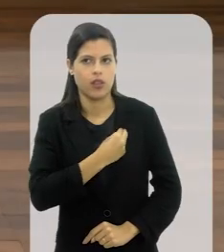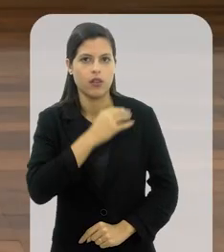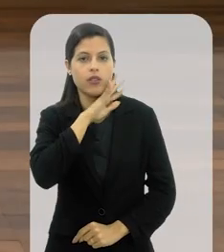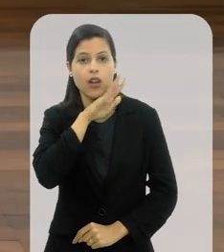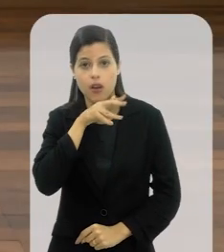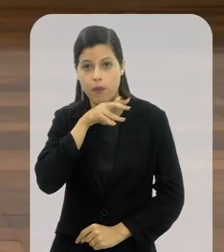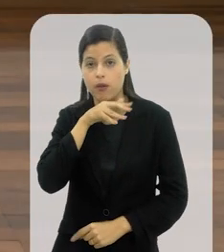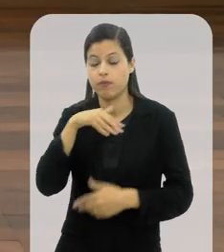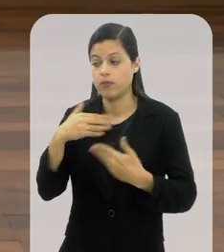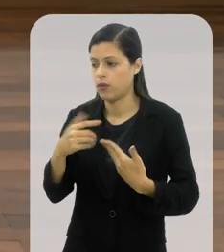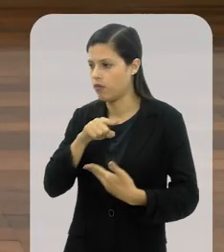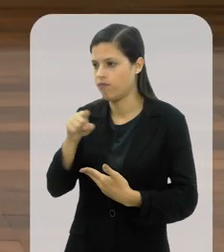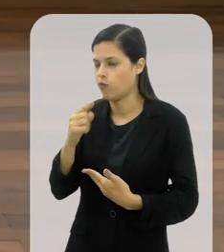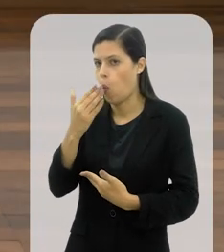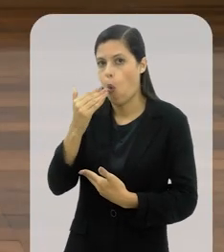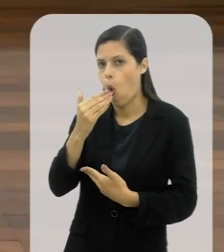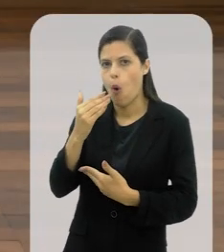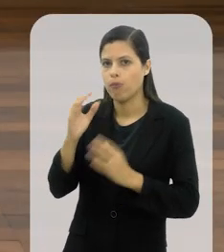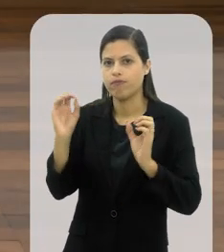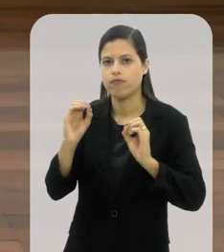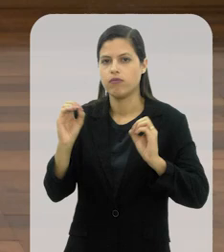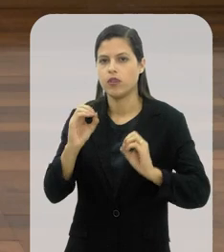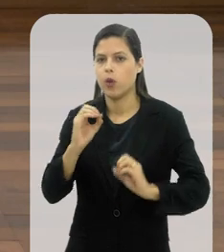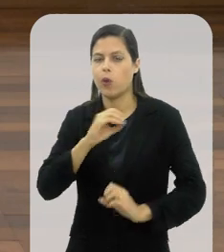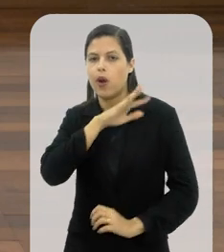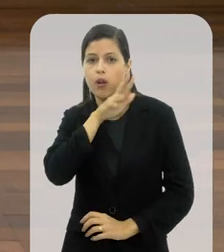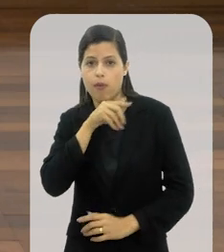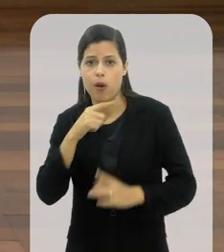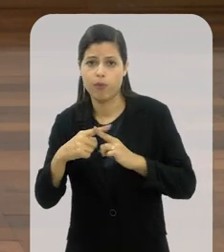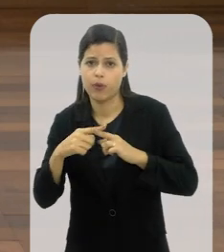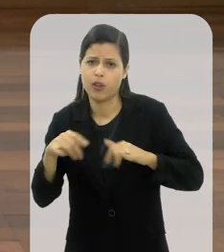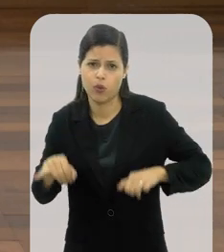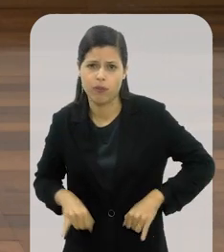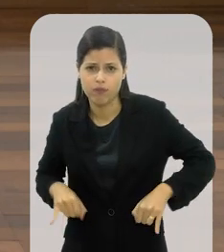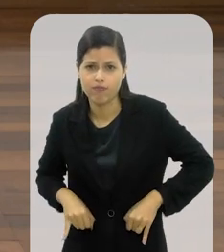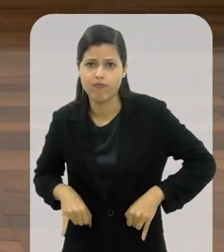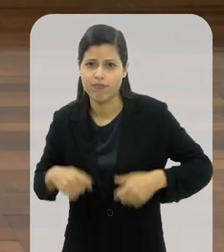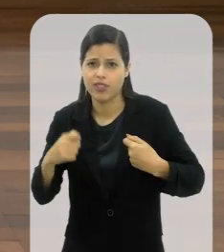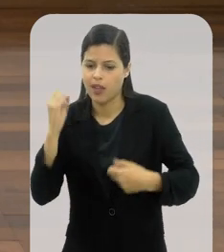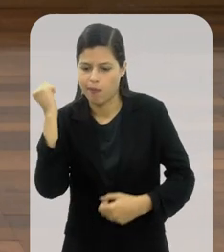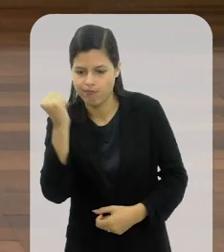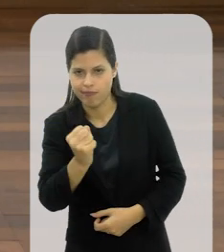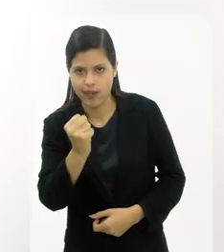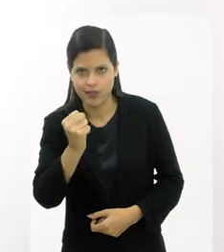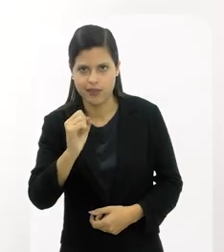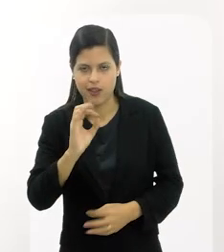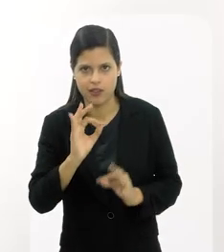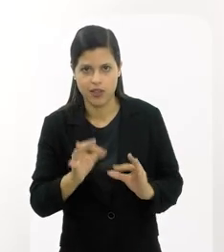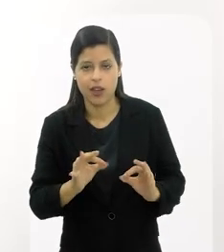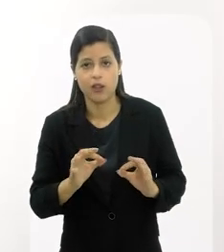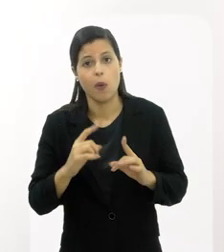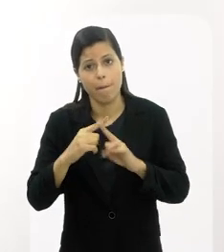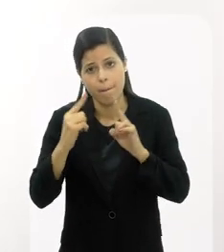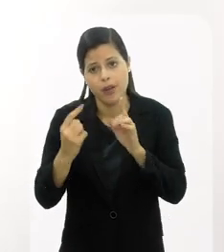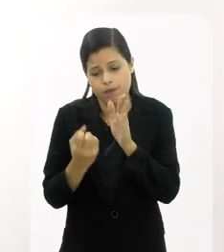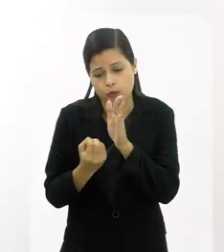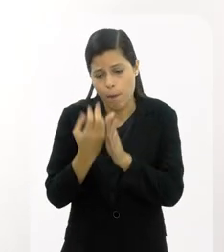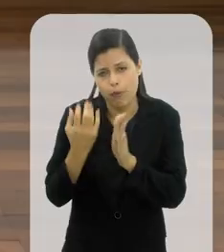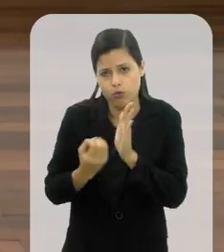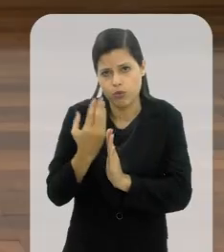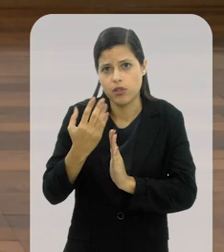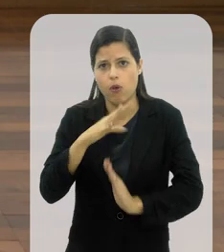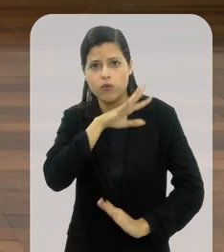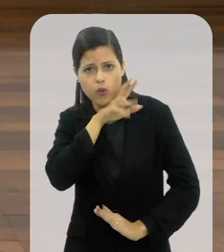não se alimentam de nenhum animal? Não. Porque ele teria sofrimento, teria Sim. que morrer. Mais do que ele produz é possível? Sim,